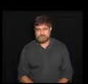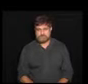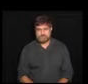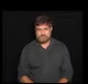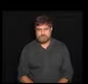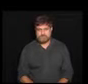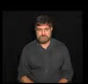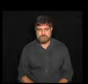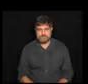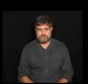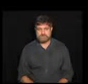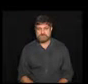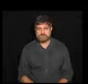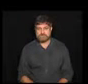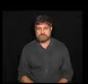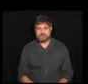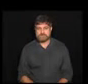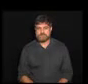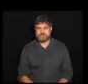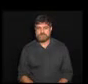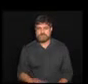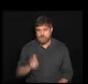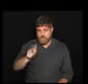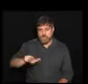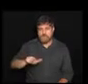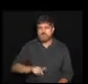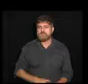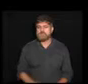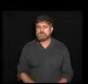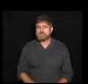Foi para trás. Pode ir novamente.